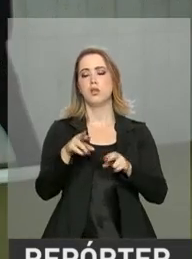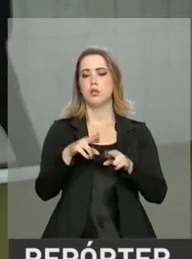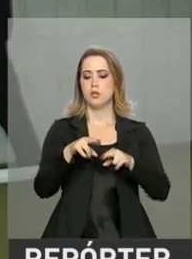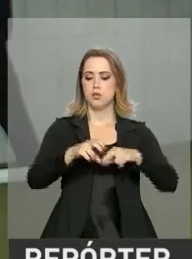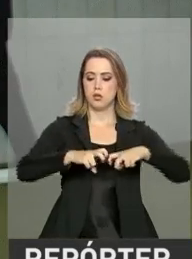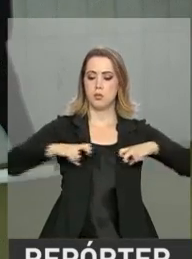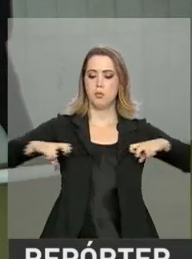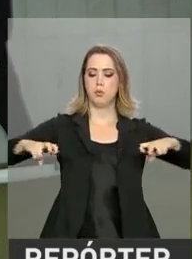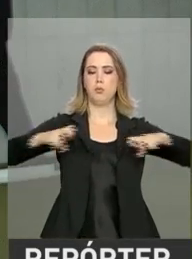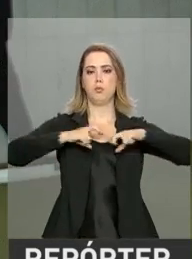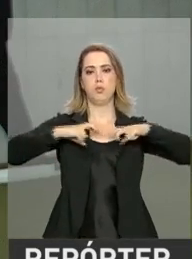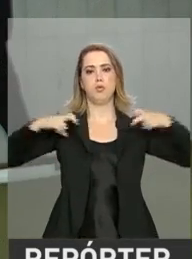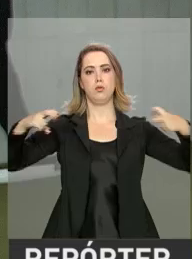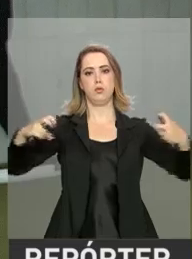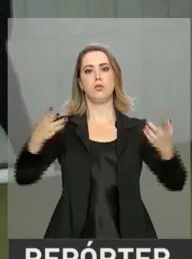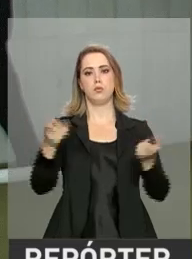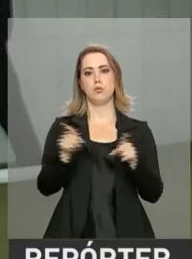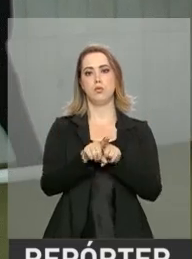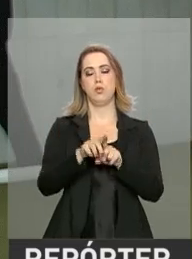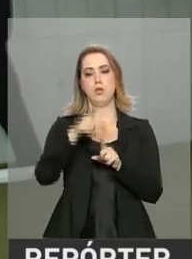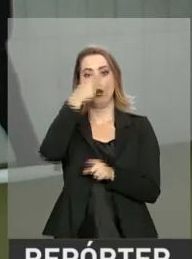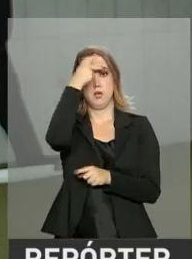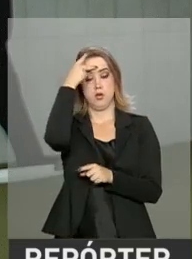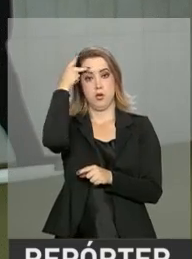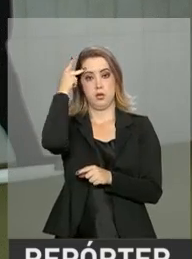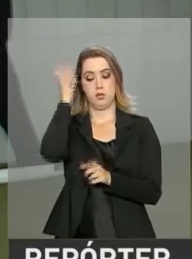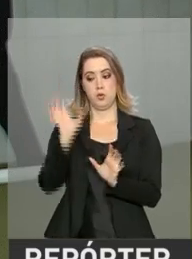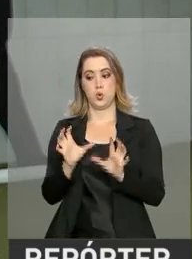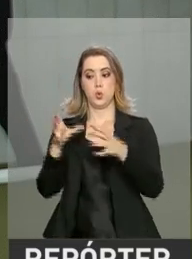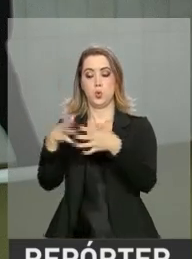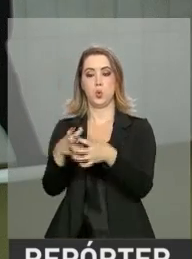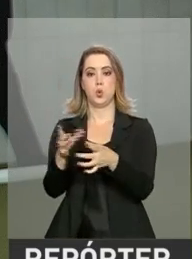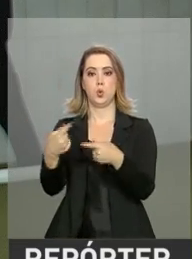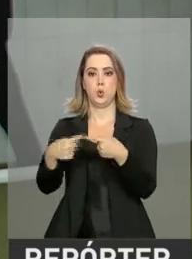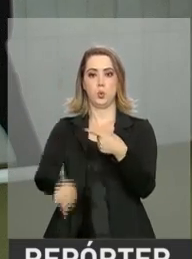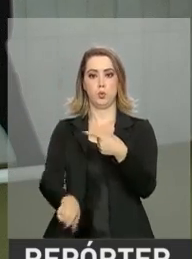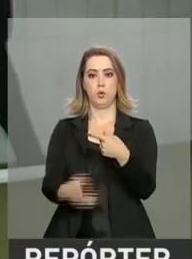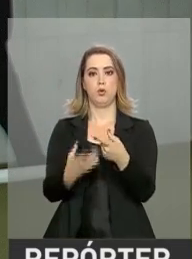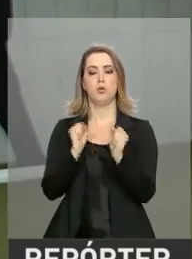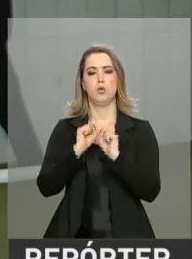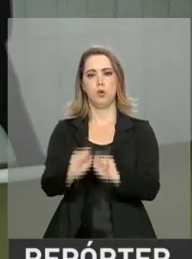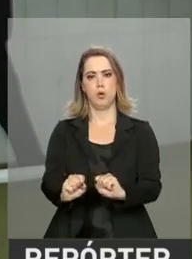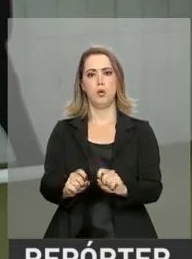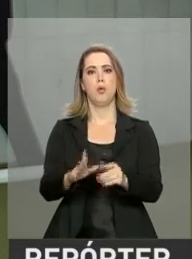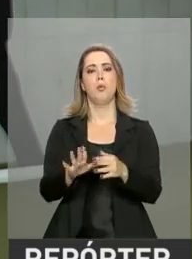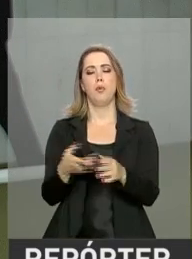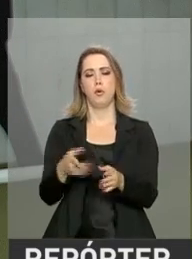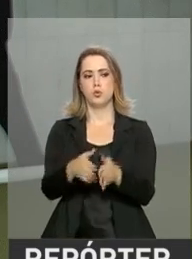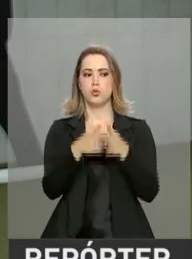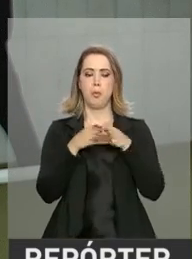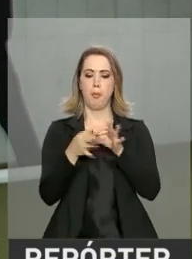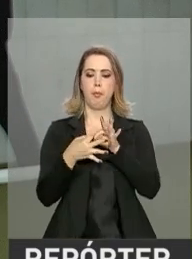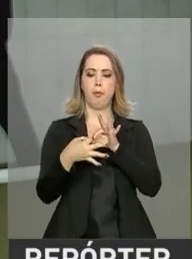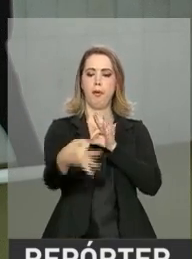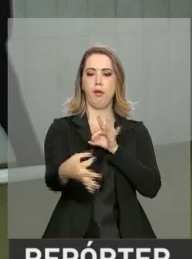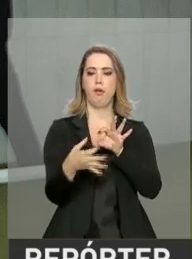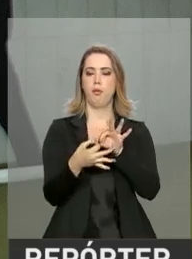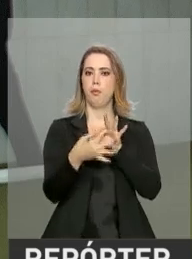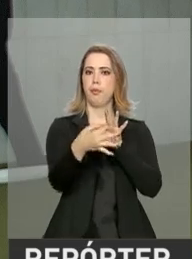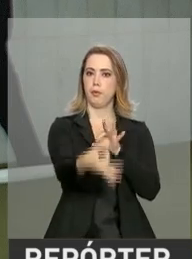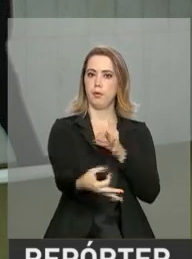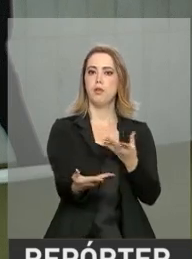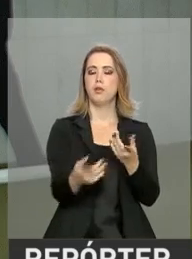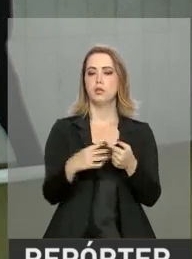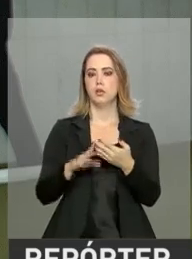A oposição, por exemplo, pode estabelecer várias formas de tentar postergar o início da votação.